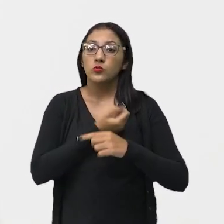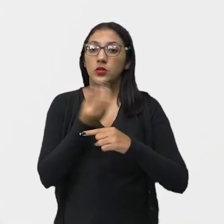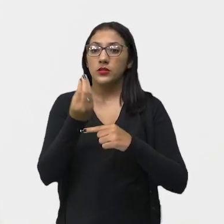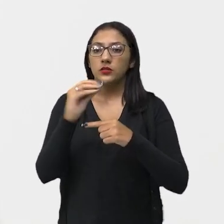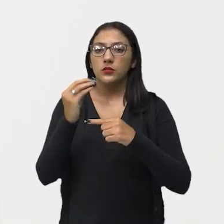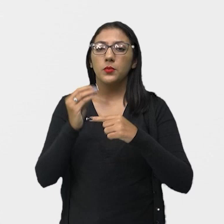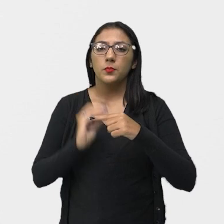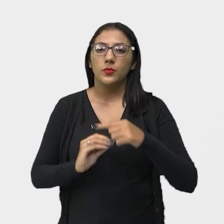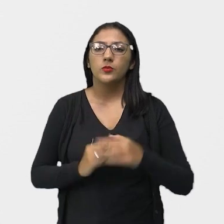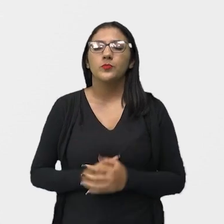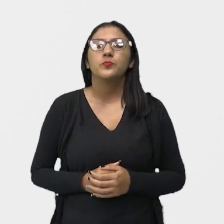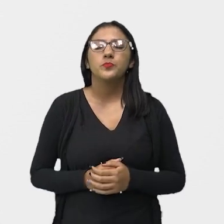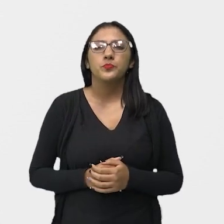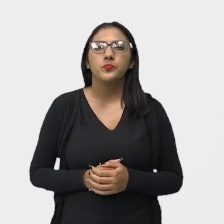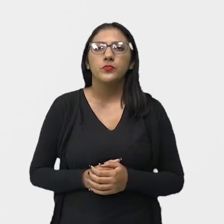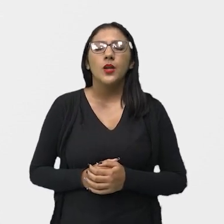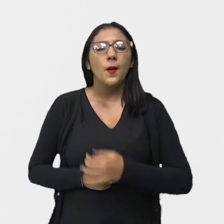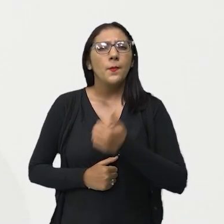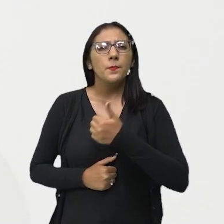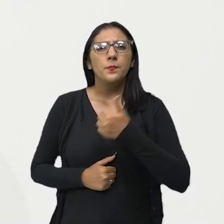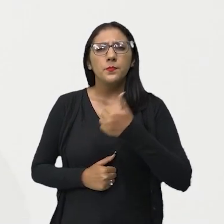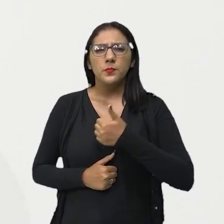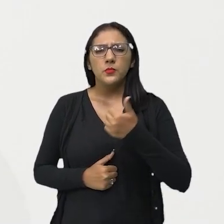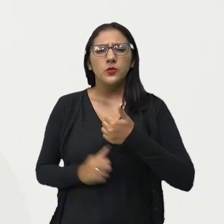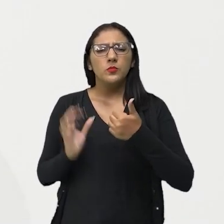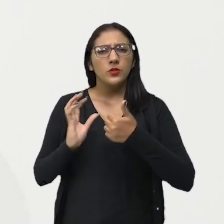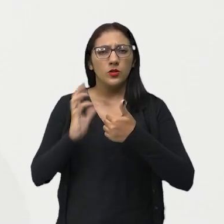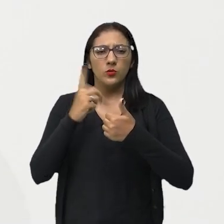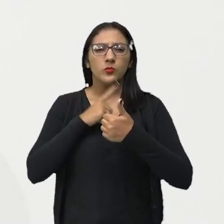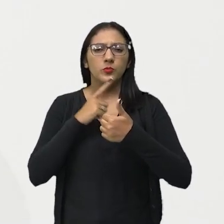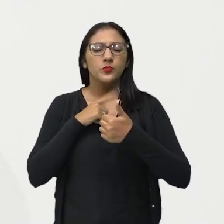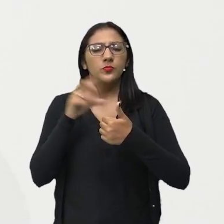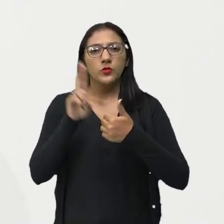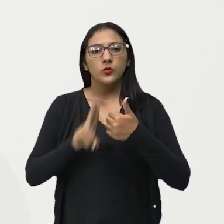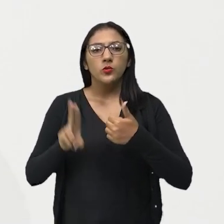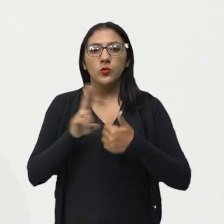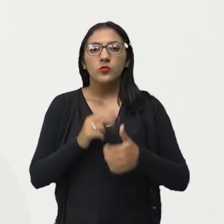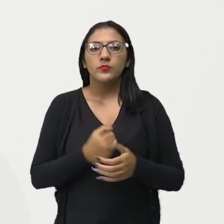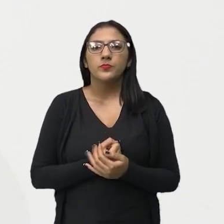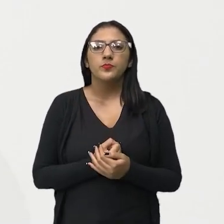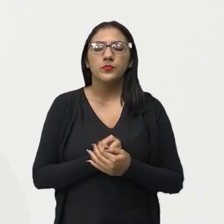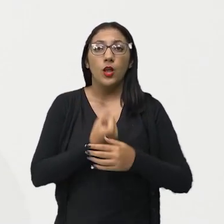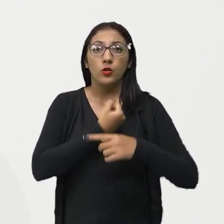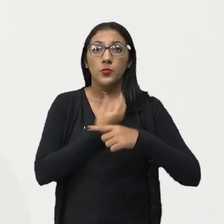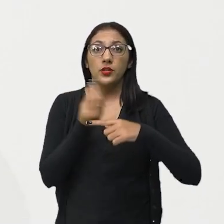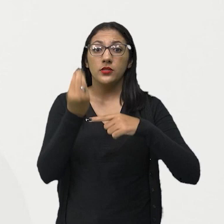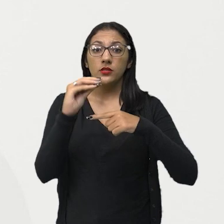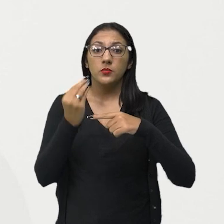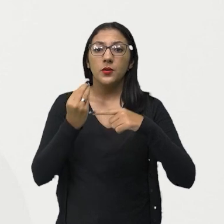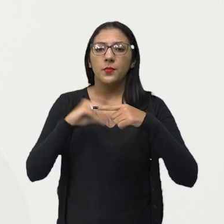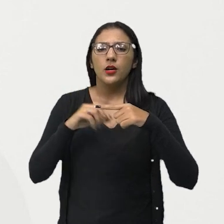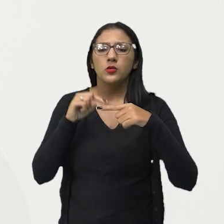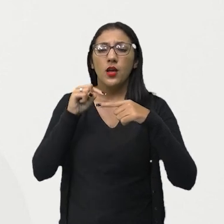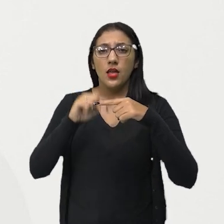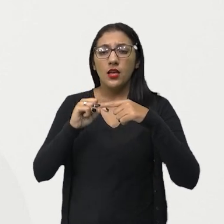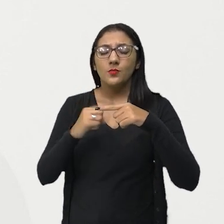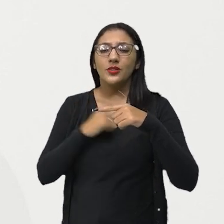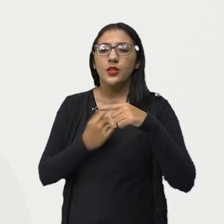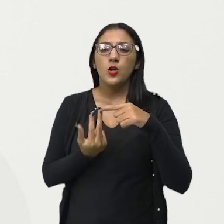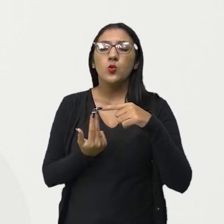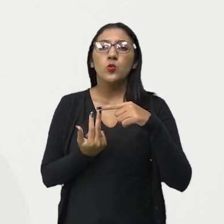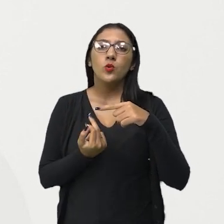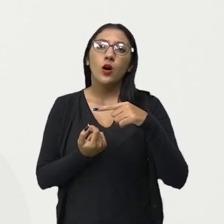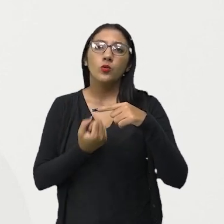frações numéricas. A primeira, né, o primeiro caso são quando nós temos aí os denominadores iguais. Você já sabe que na